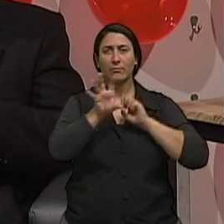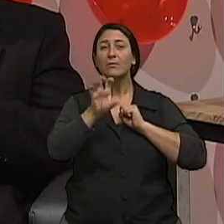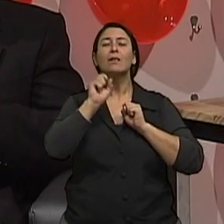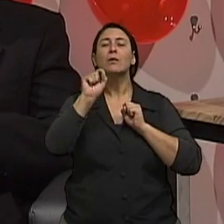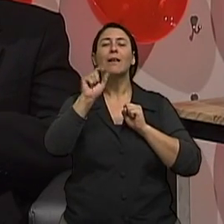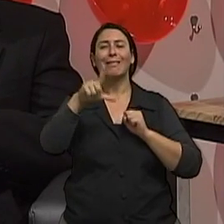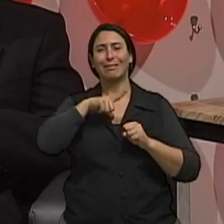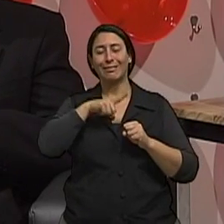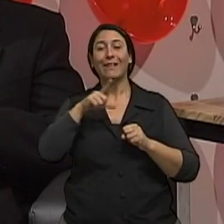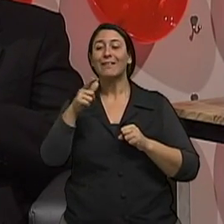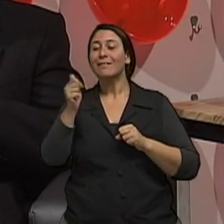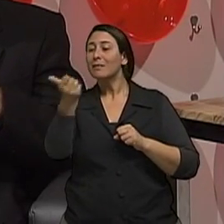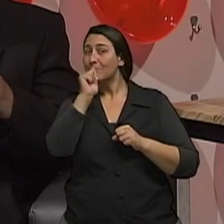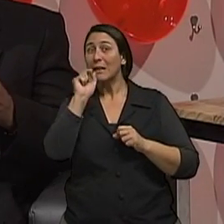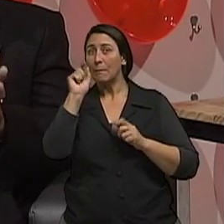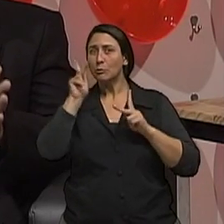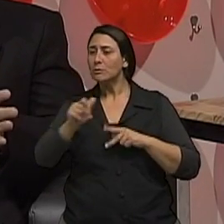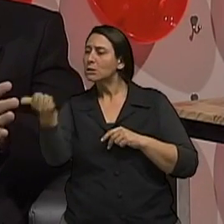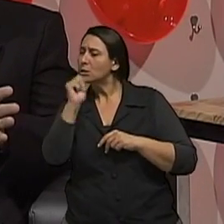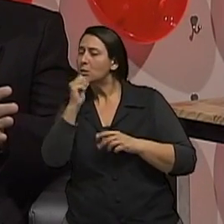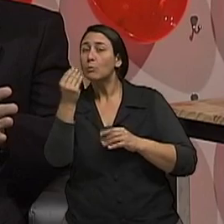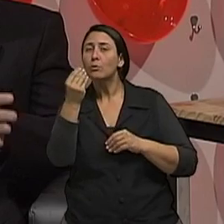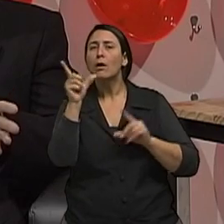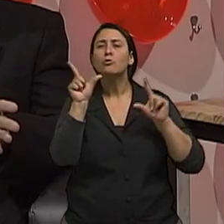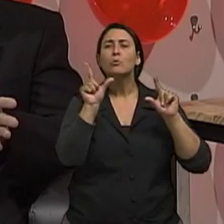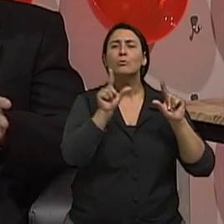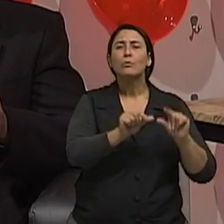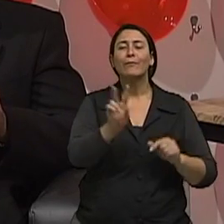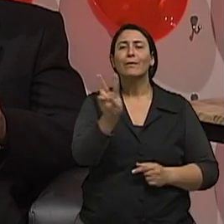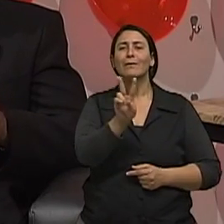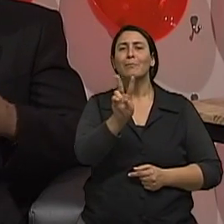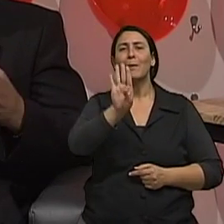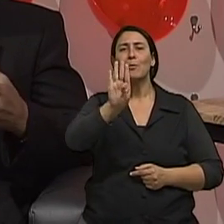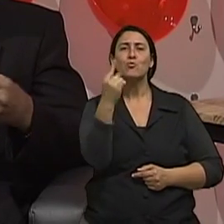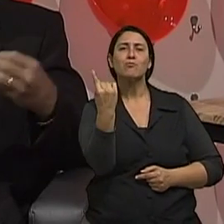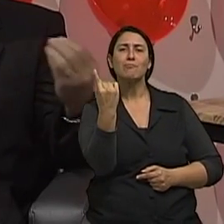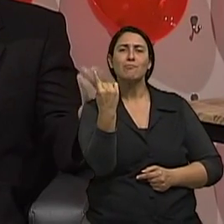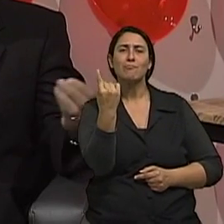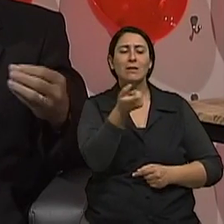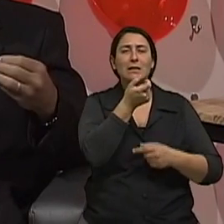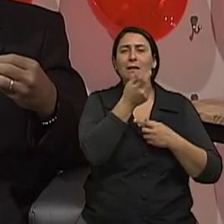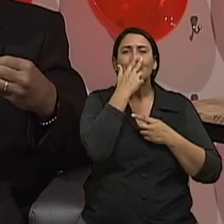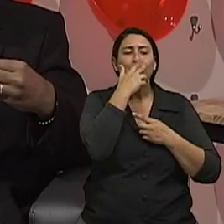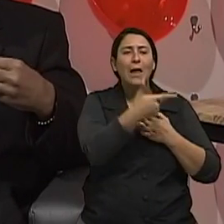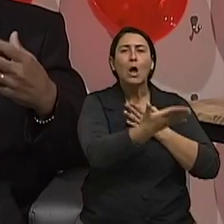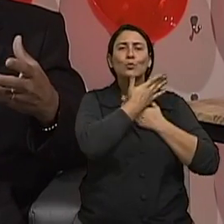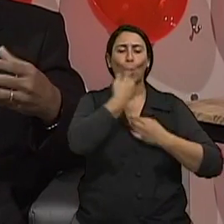B1, porque quem consome muito álcool tem falta de vitamina B1. Então, demência alcoólica, ou de Kossakoff, essa pessoa que